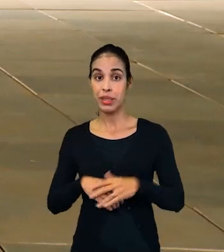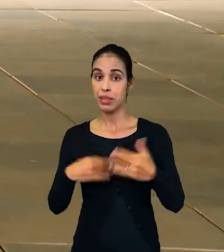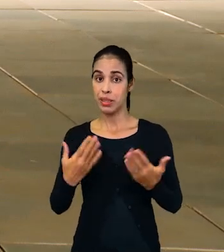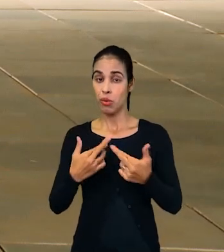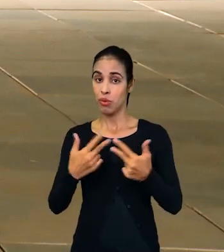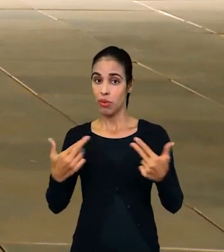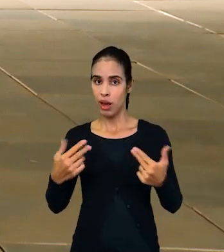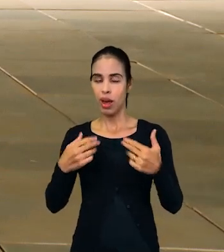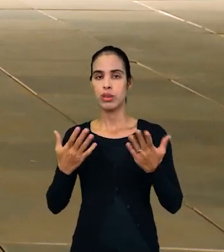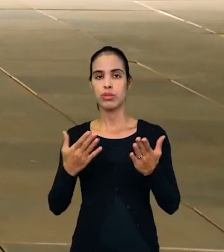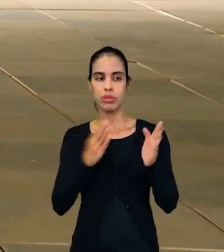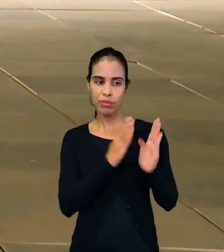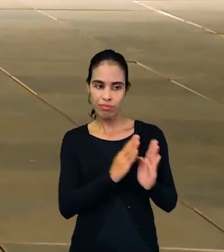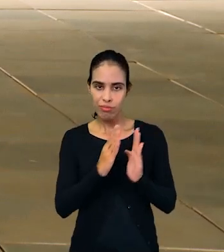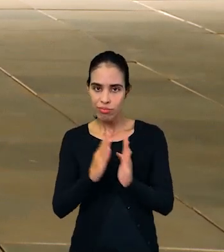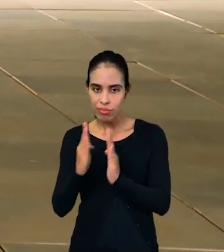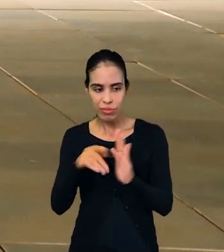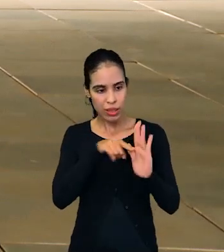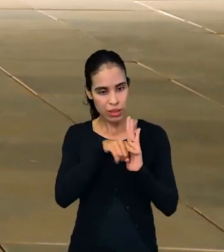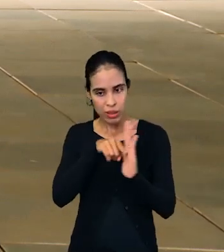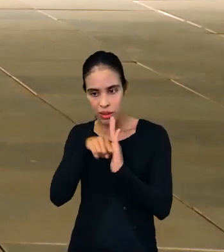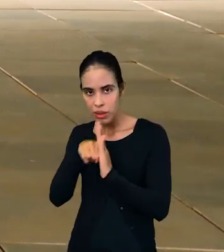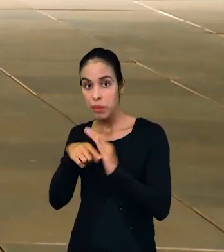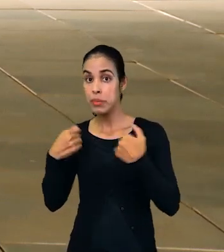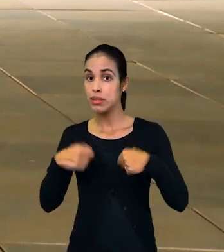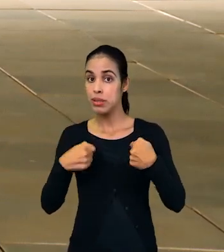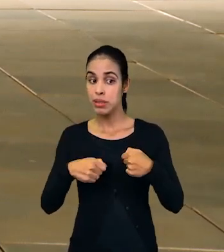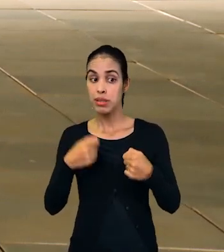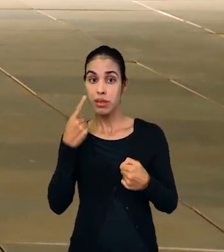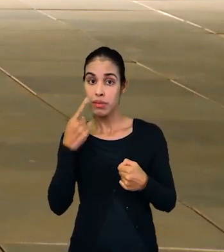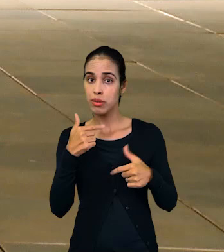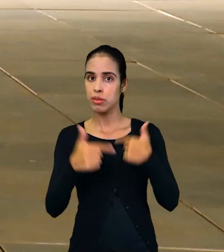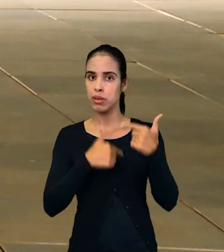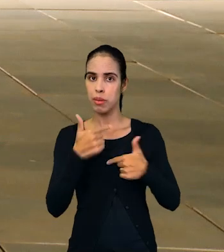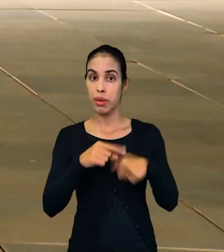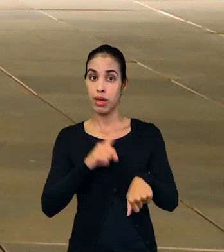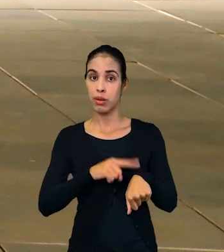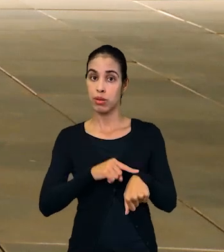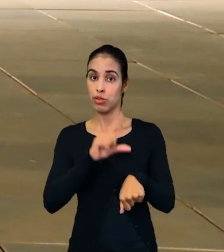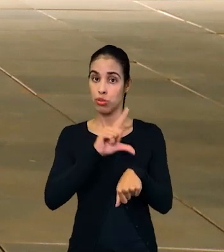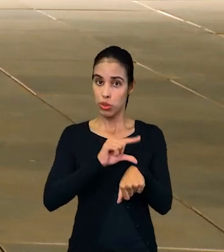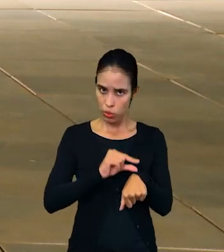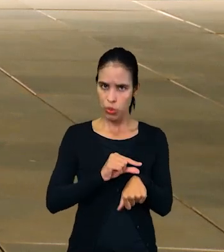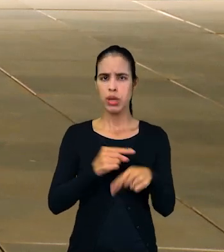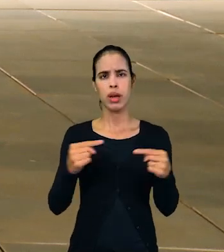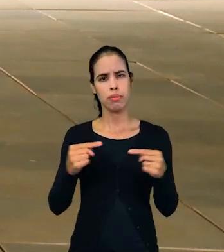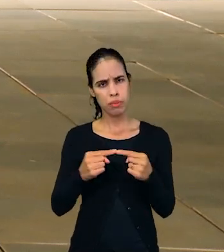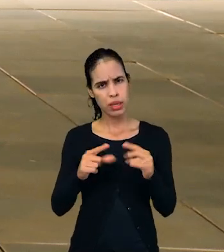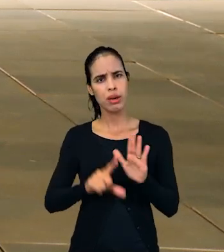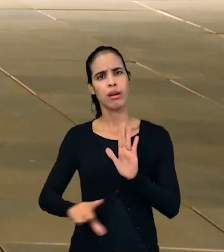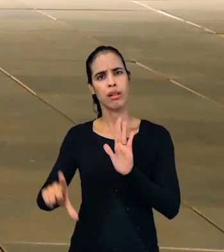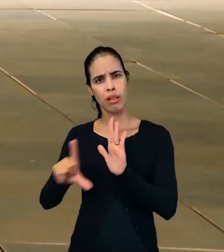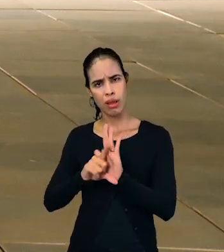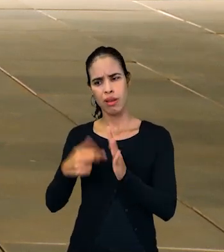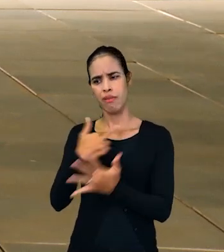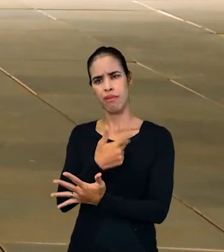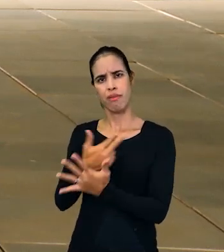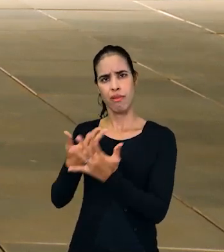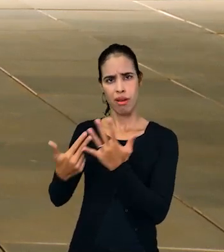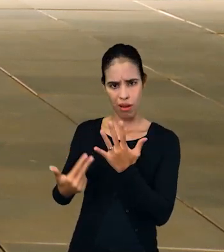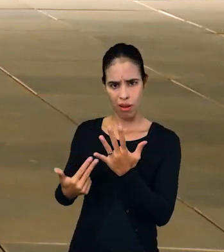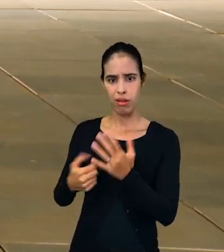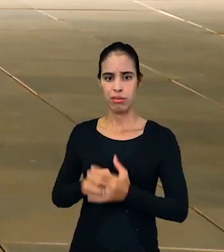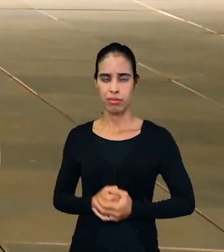ser interpretados de forma sistêmica e a redução da carga horária, segundo ela, dá cumprimento a todo o